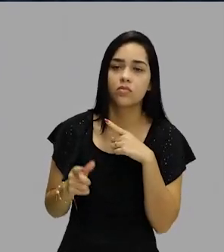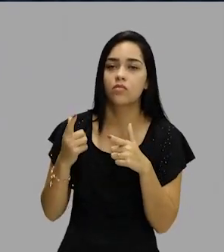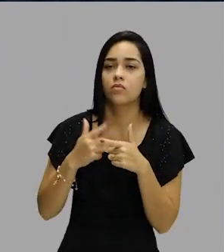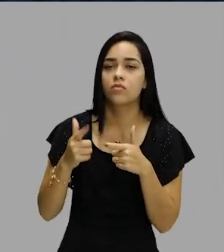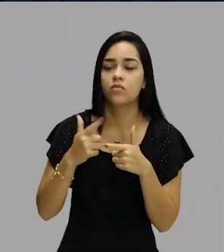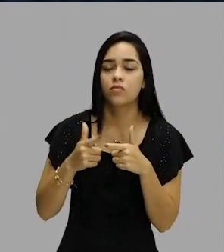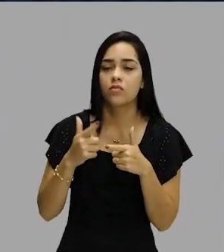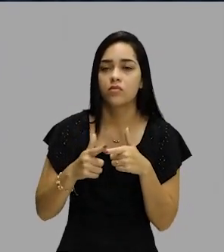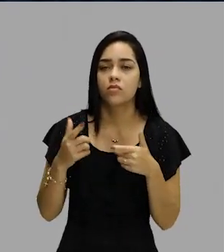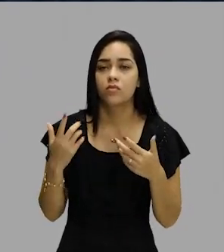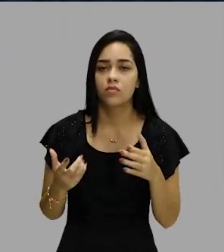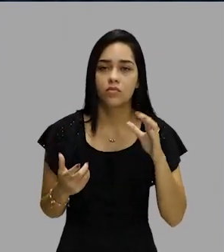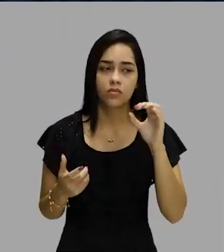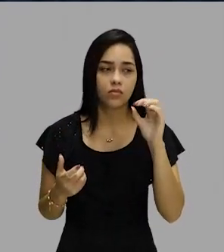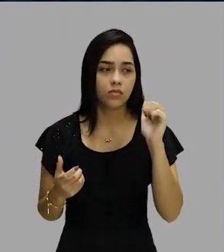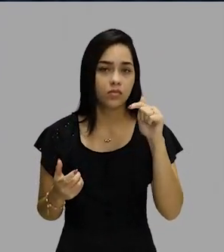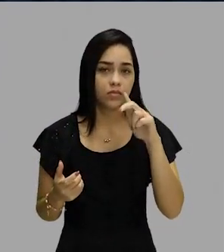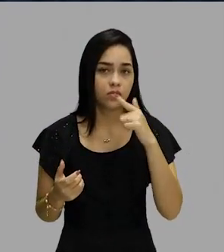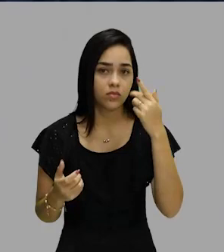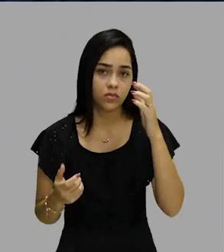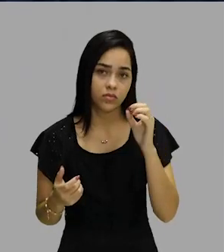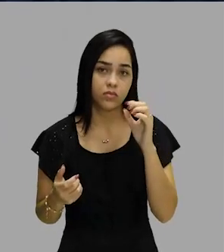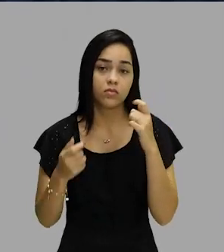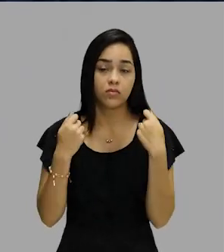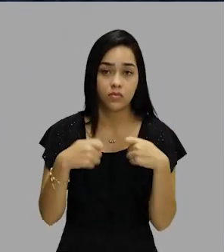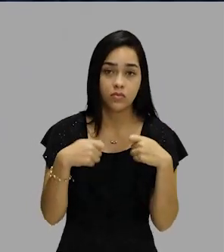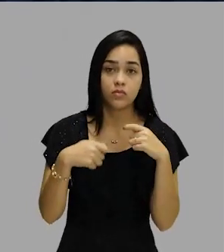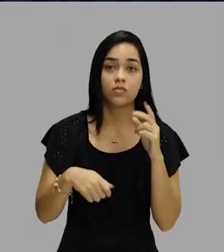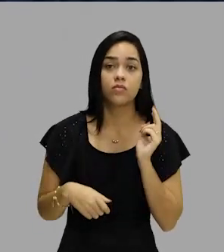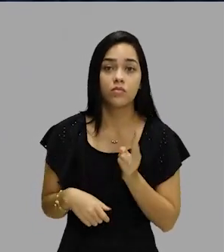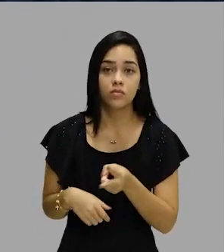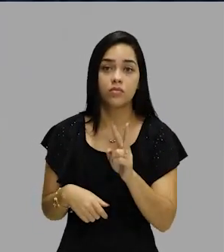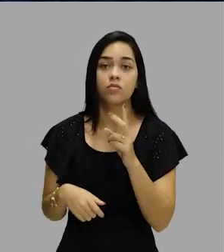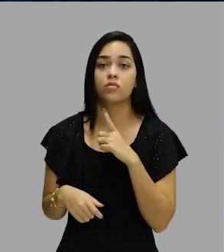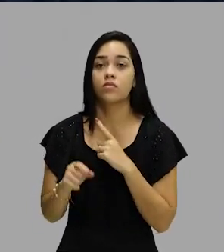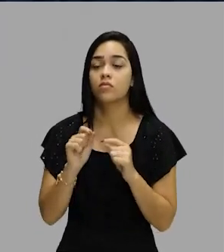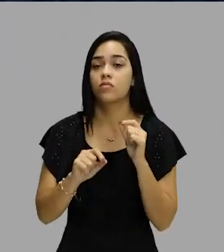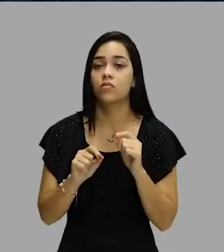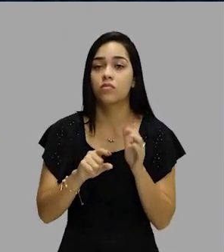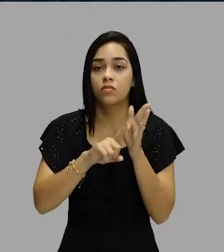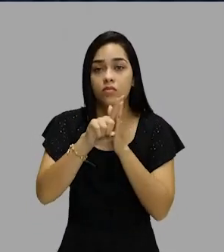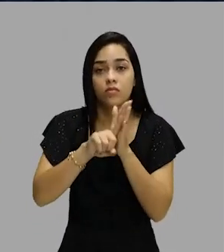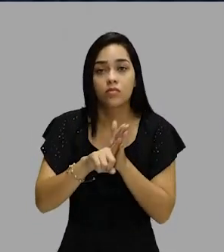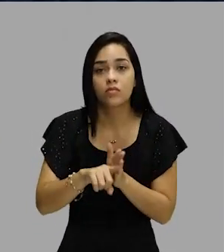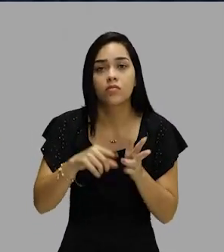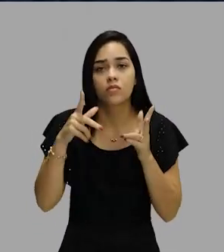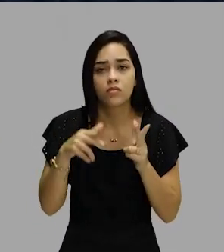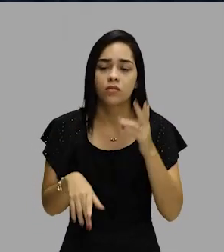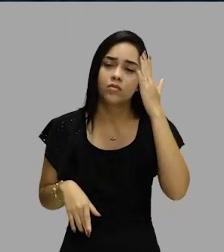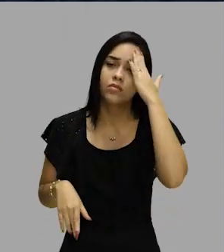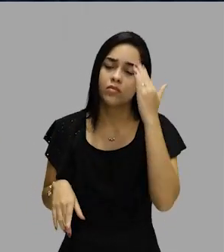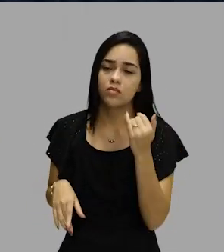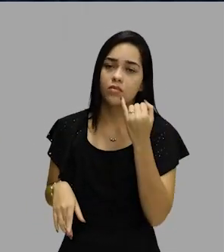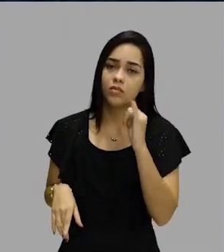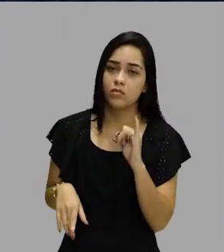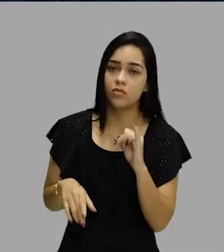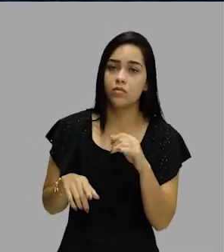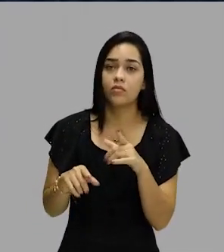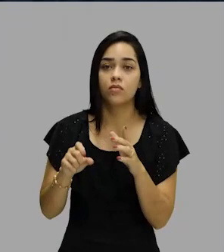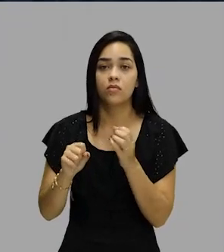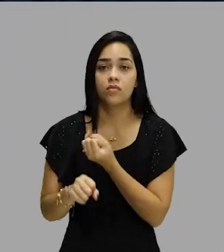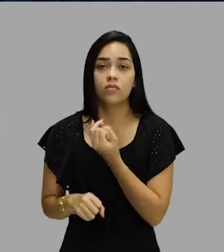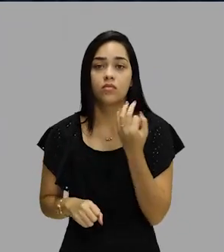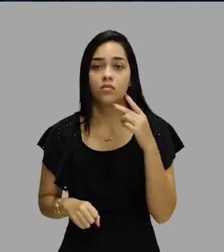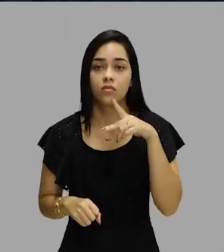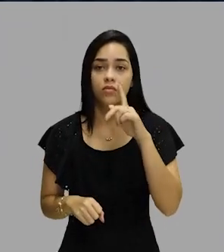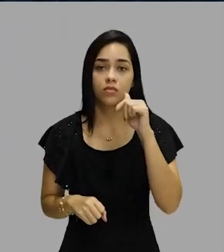de coagulação sanguínea, devem estar constantemente fazendo exames como esse para saber se realmente a quantidade de